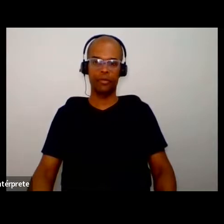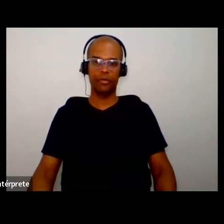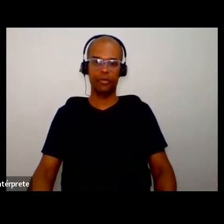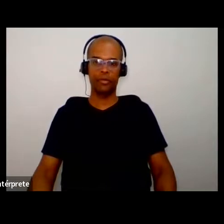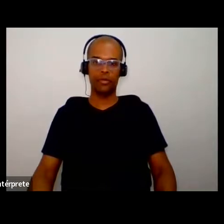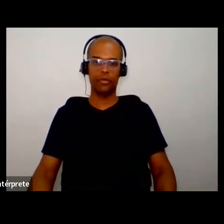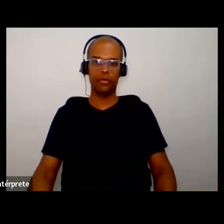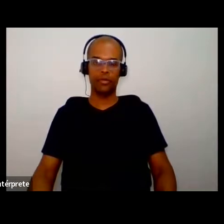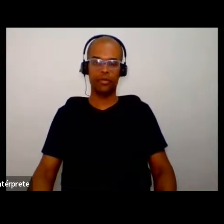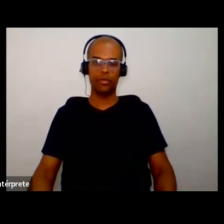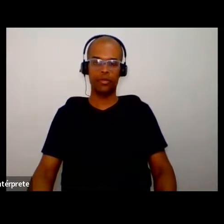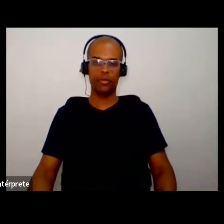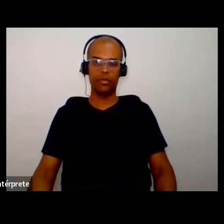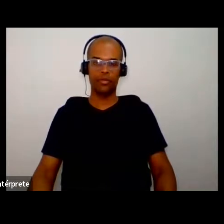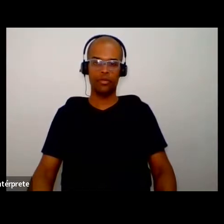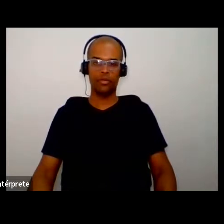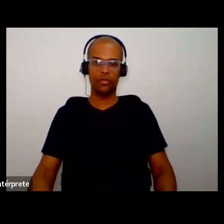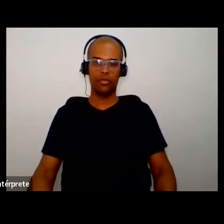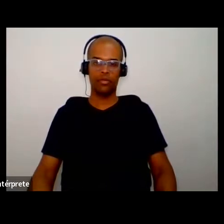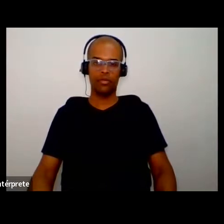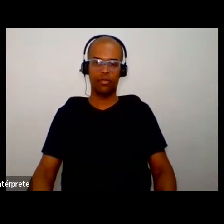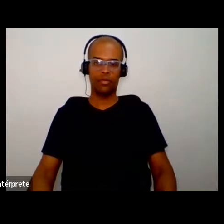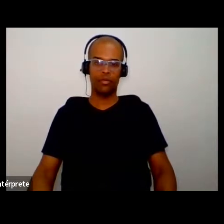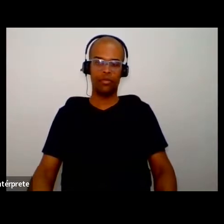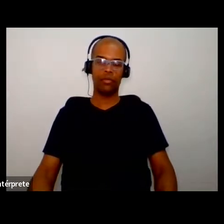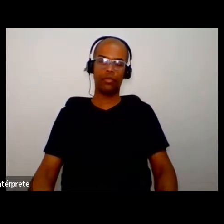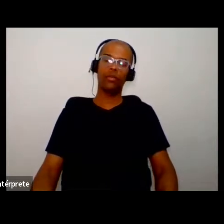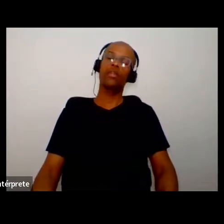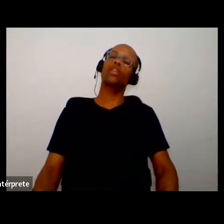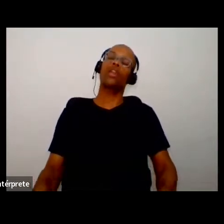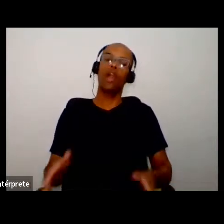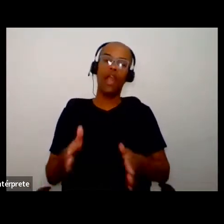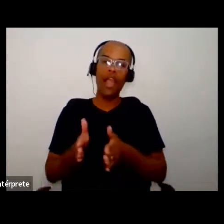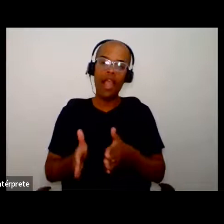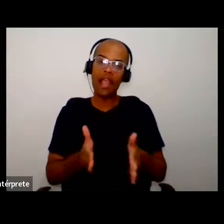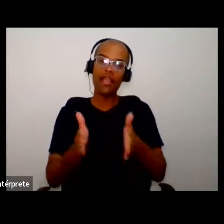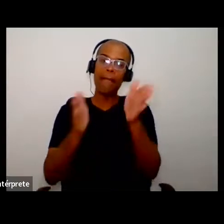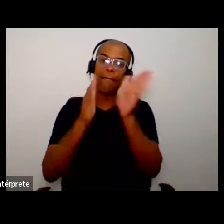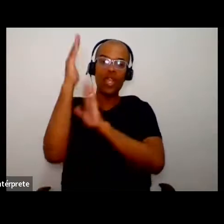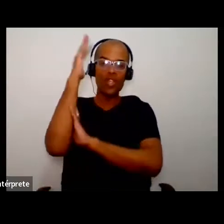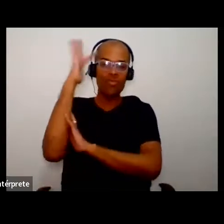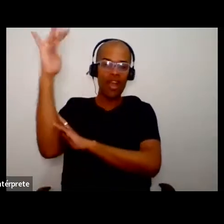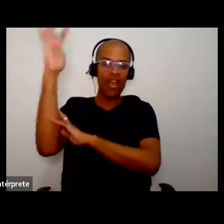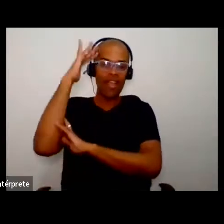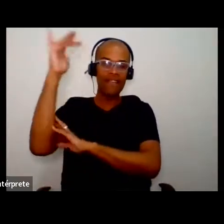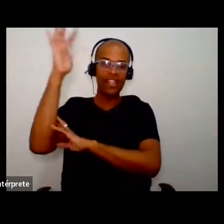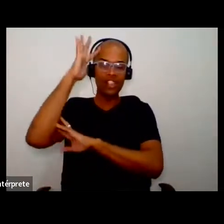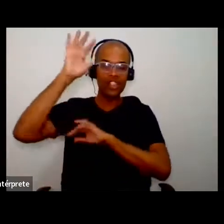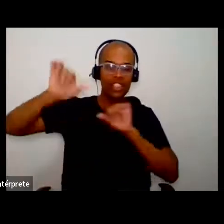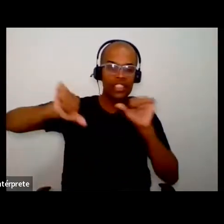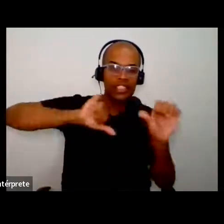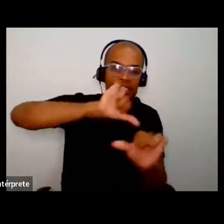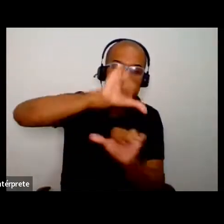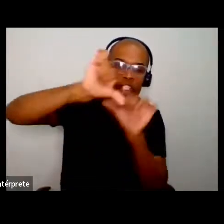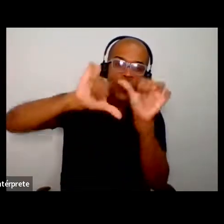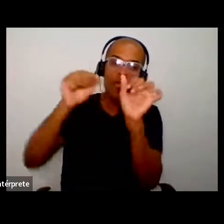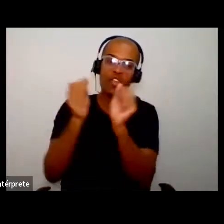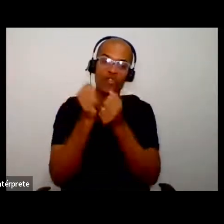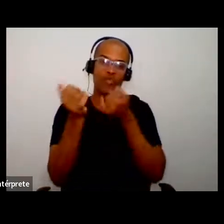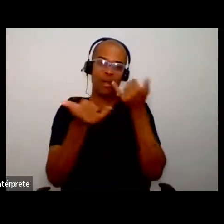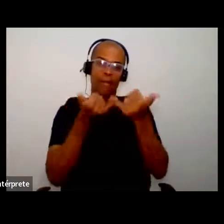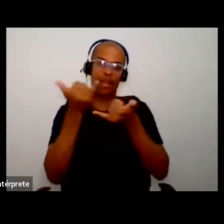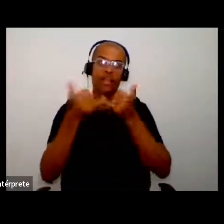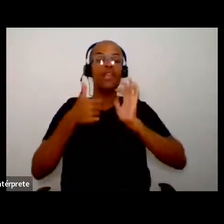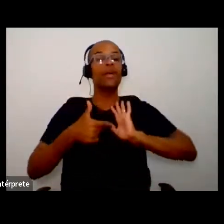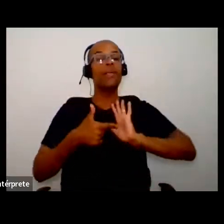O próprio nome do SIAC, Caminhos para Refletir e Transformar Brincando, mostram, na verdade, uma coisa,